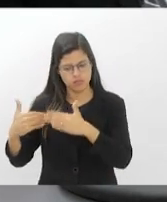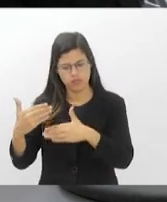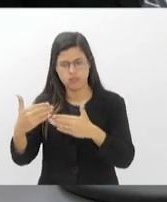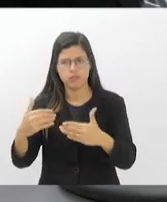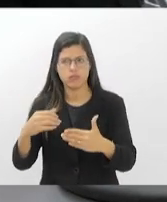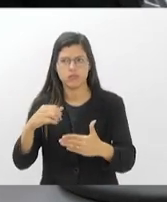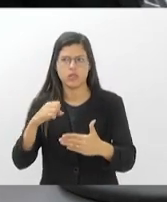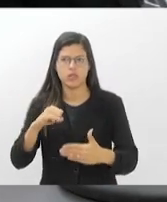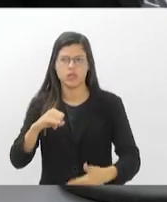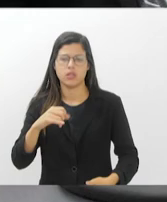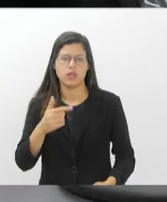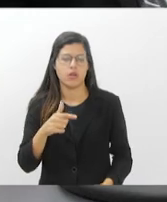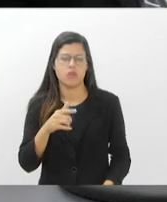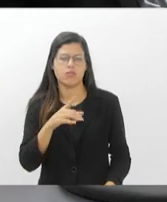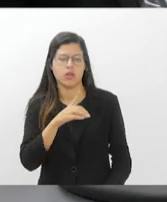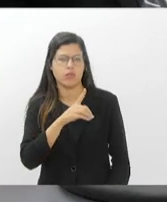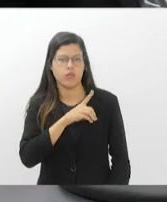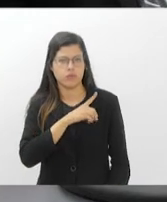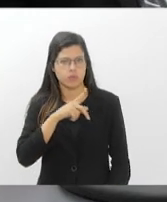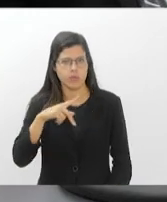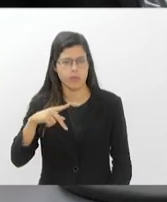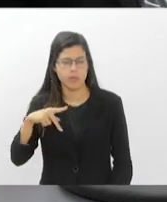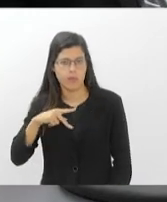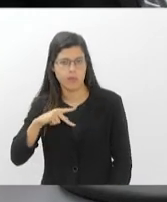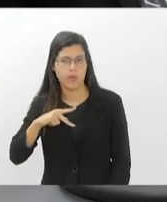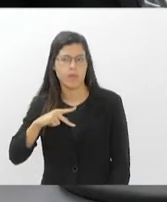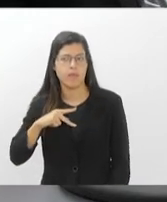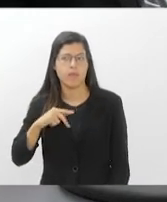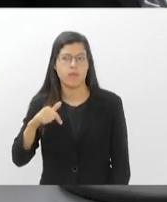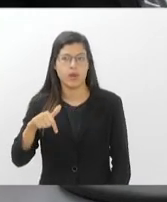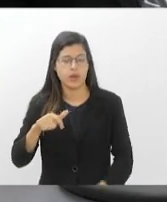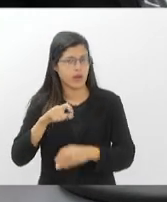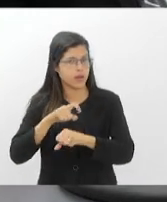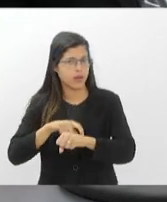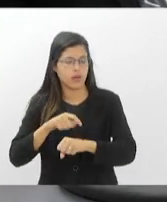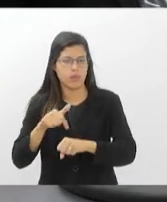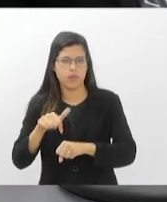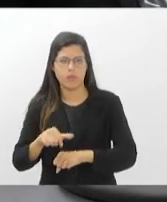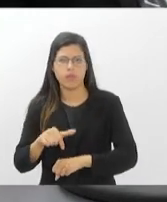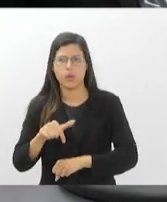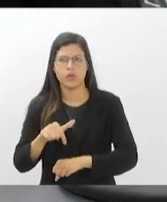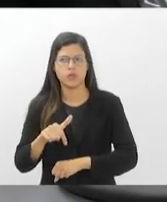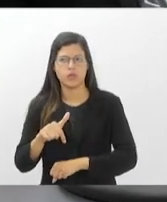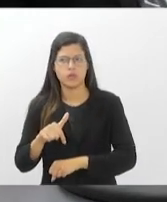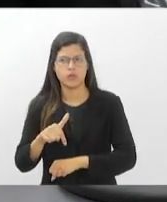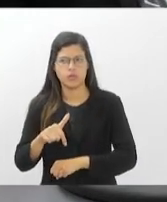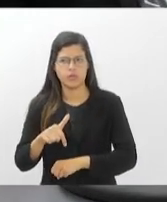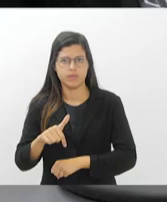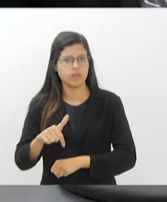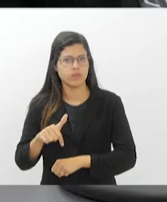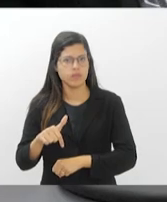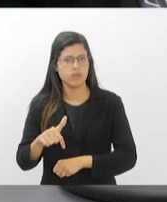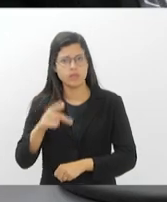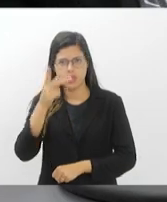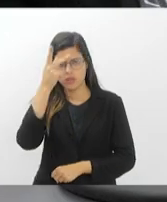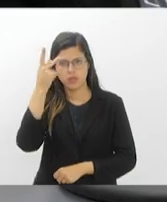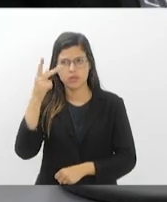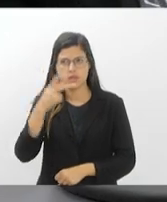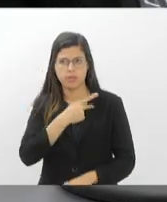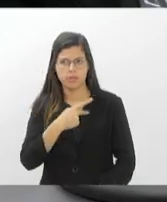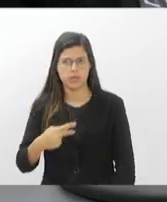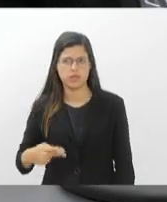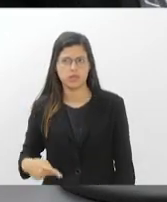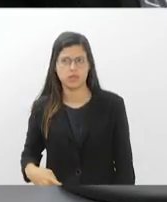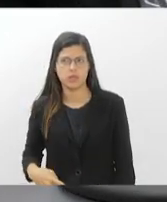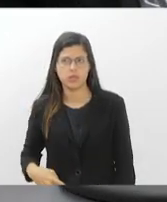de um defensor público, a nomeação, naquele momento, naquele instante, por parte do magistrado que está presidindo a sessão,